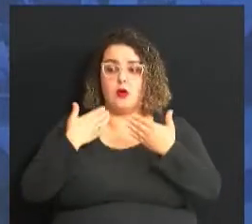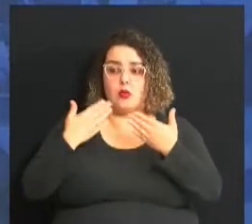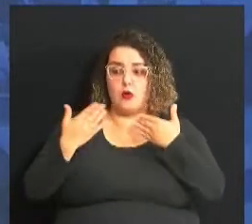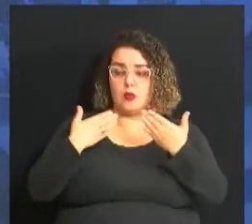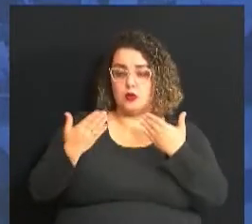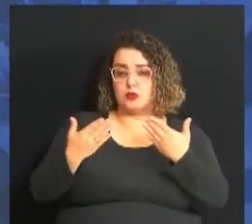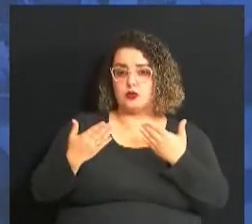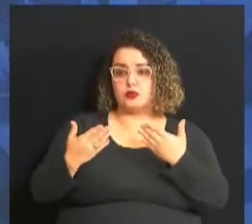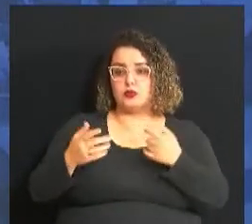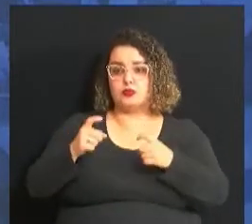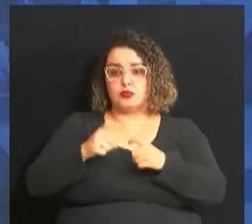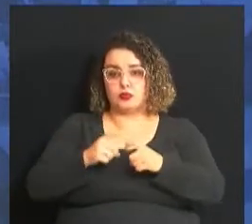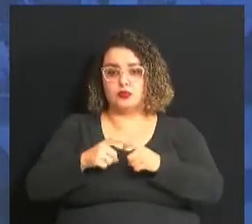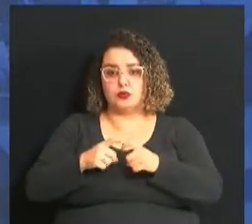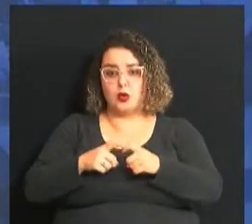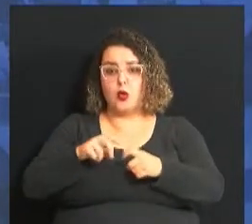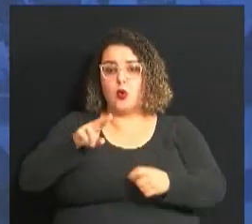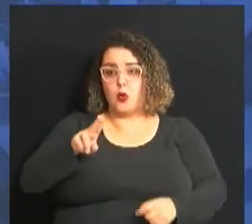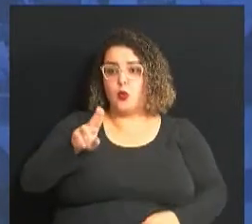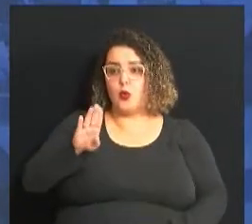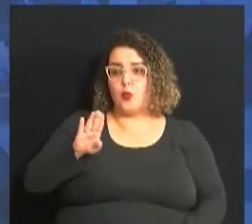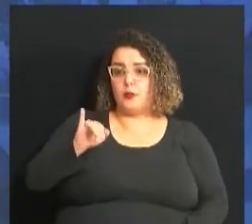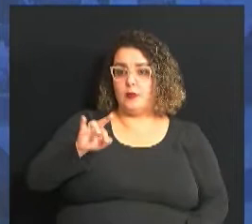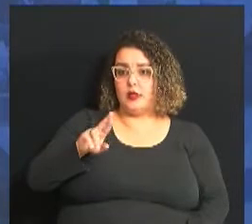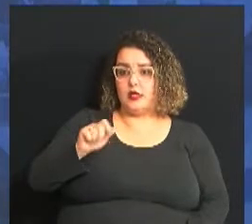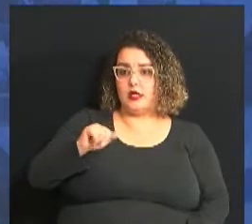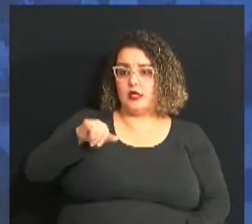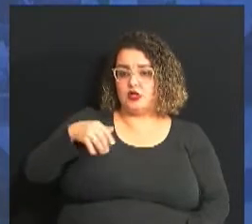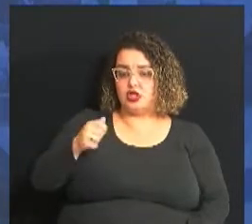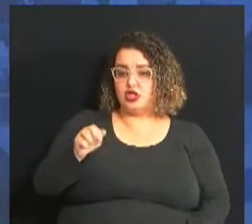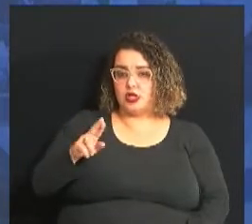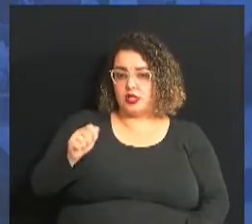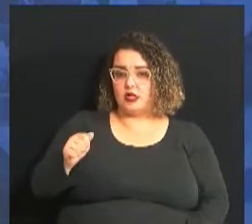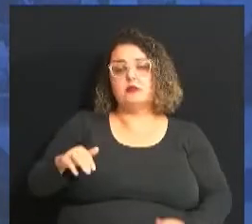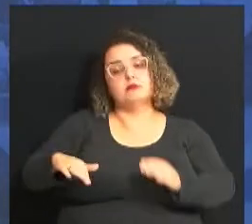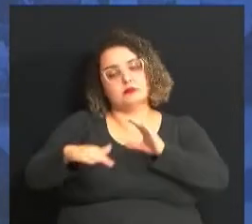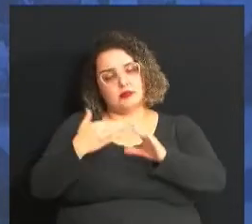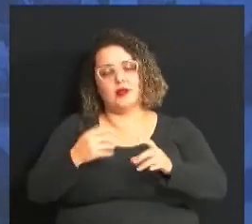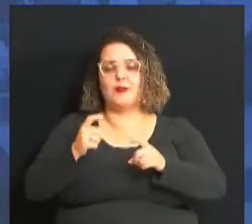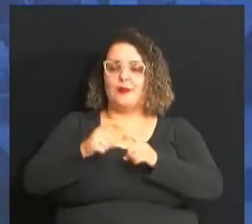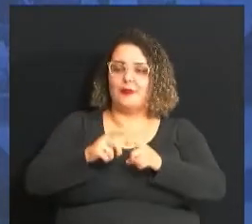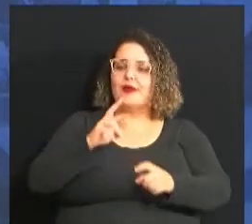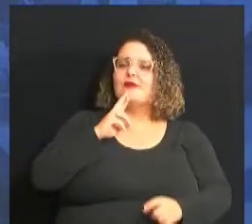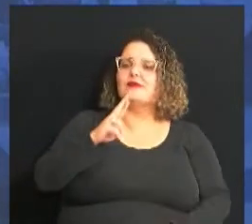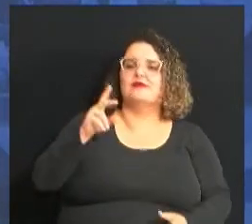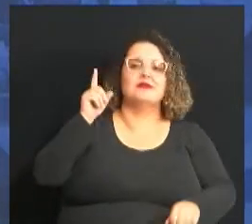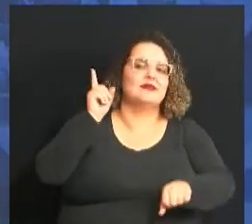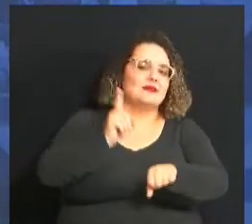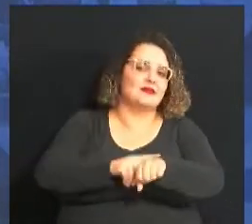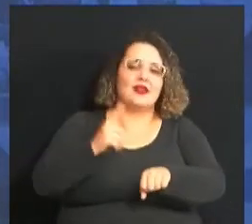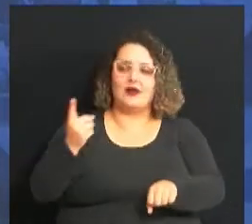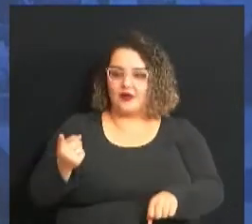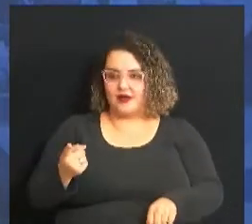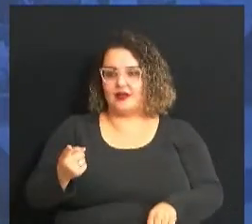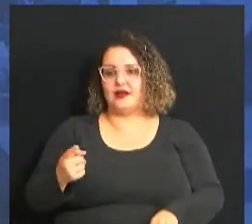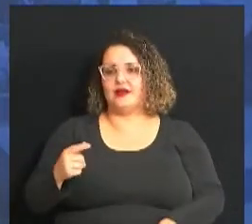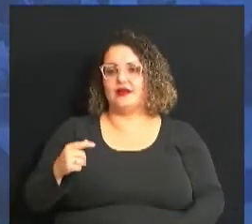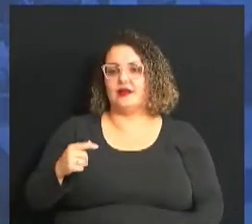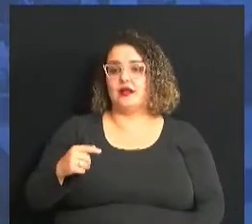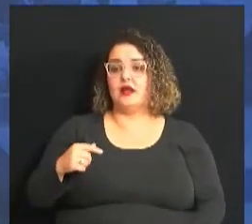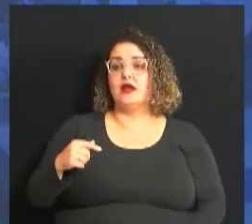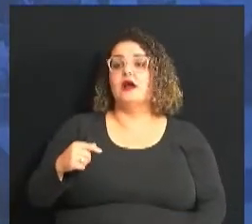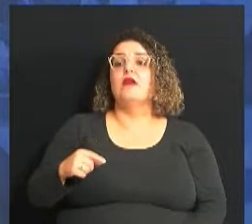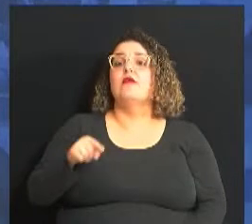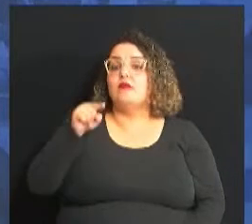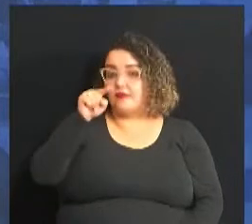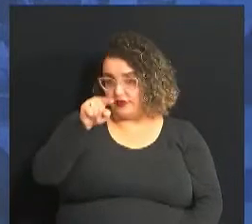doutor Ubirajara, se tiver alguma dúvida, manda pra gente que o médico responde aqui na hora. A nossa intenção não é deixar você de